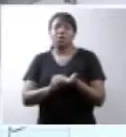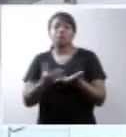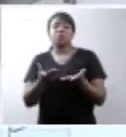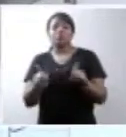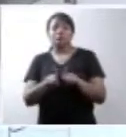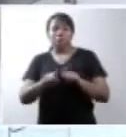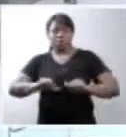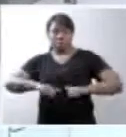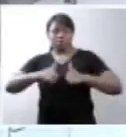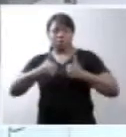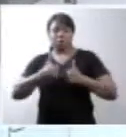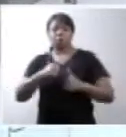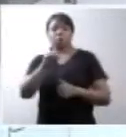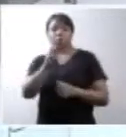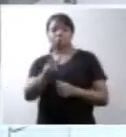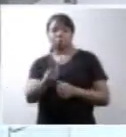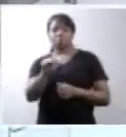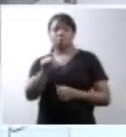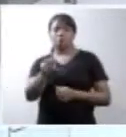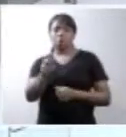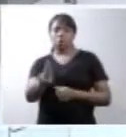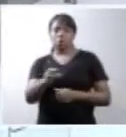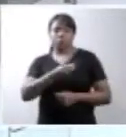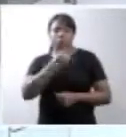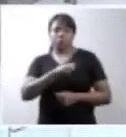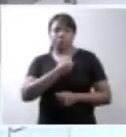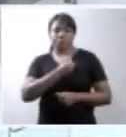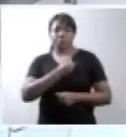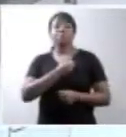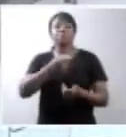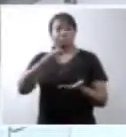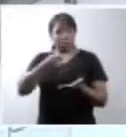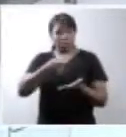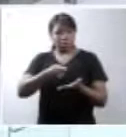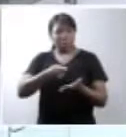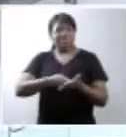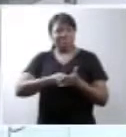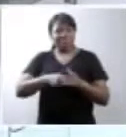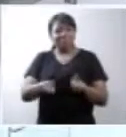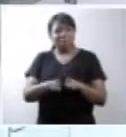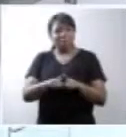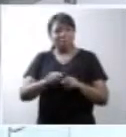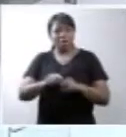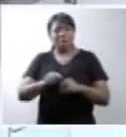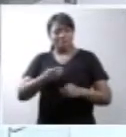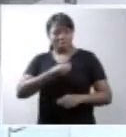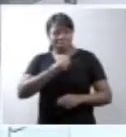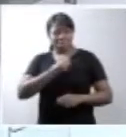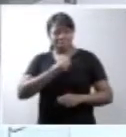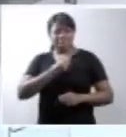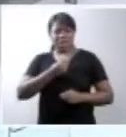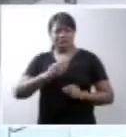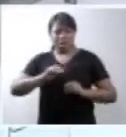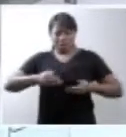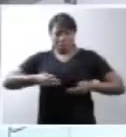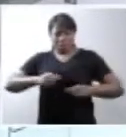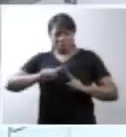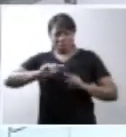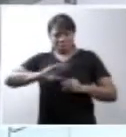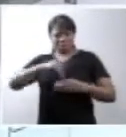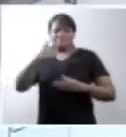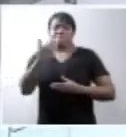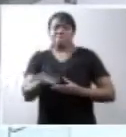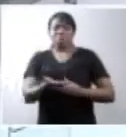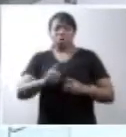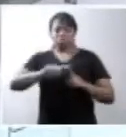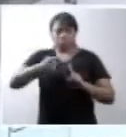e qualificação do valor de uma vida. A constatação da ausência de expectativa de vida fora do útero não pode se confundir ou